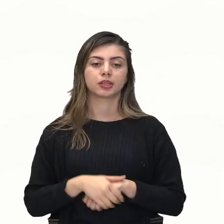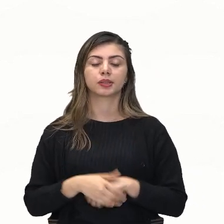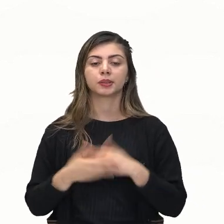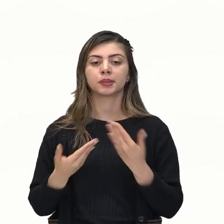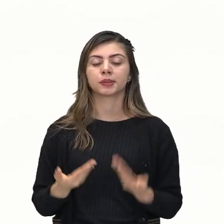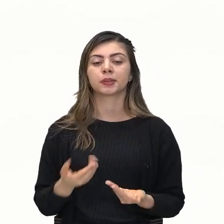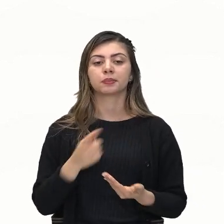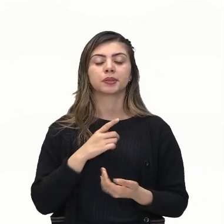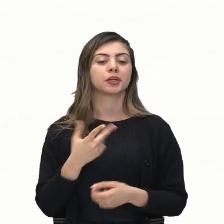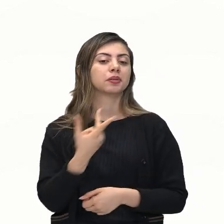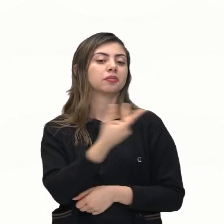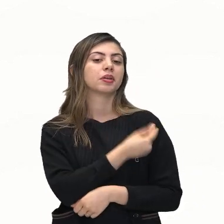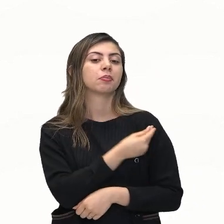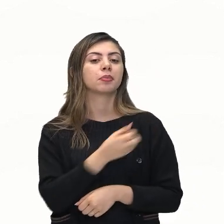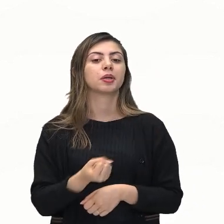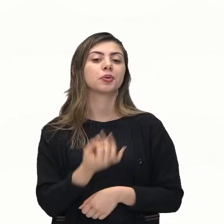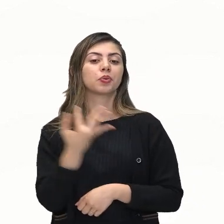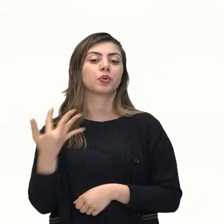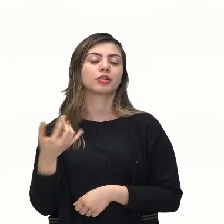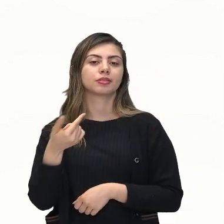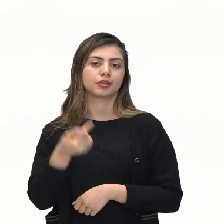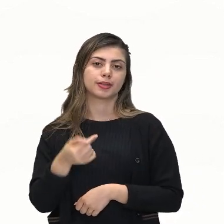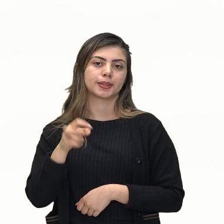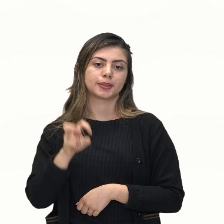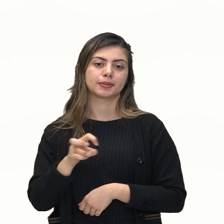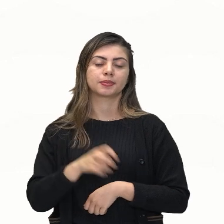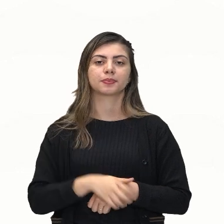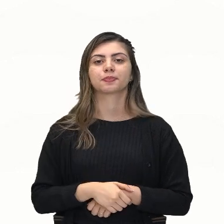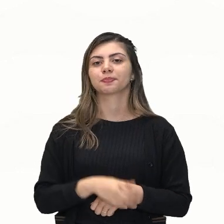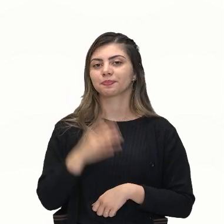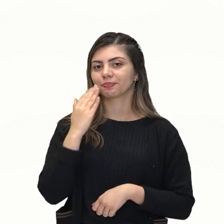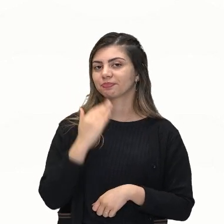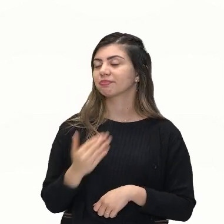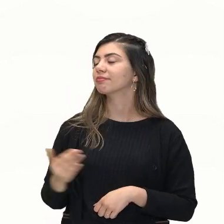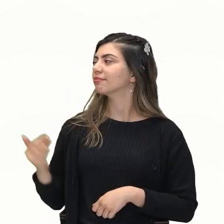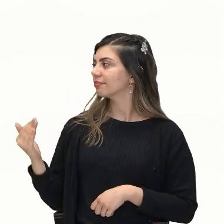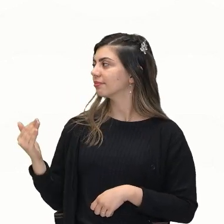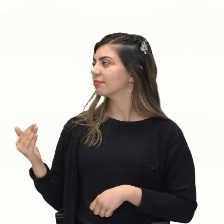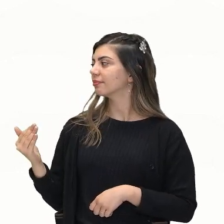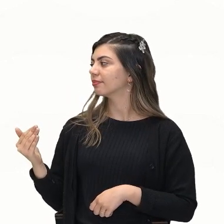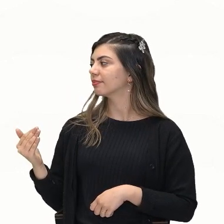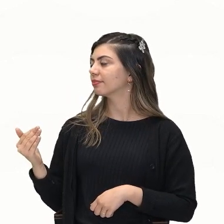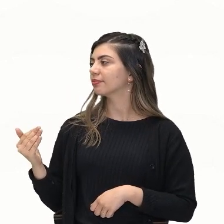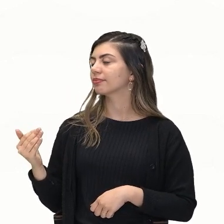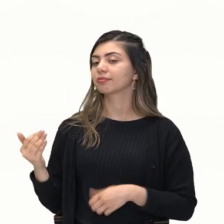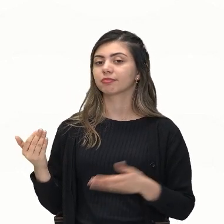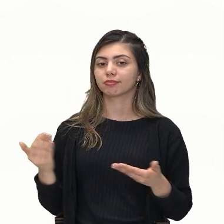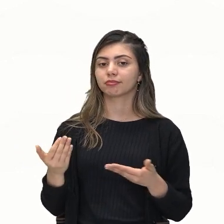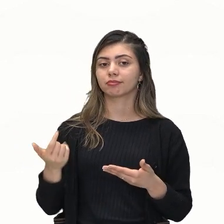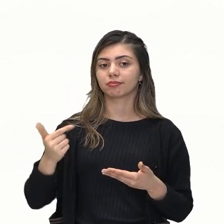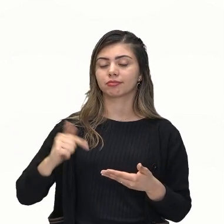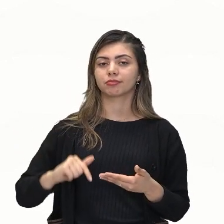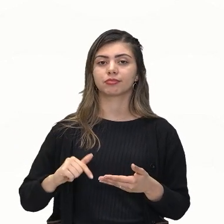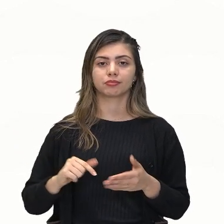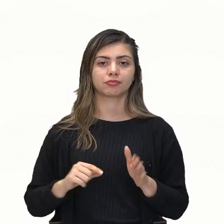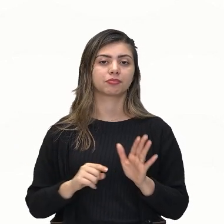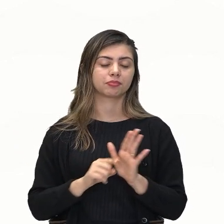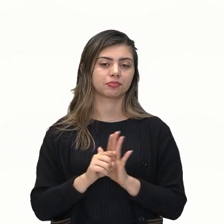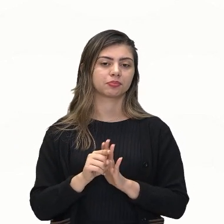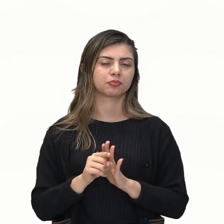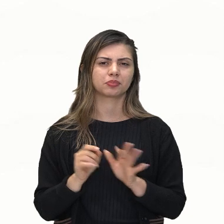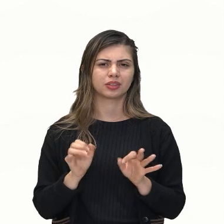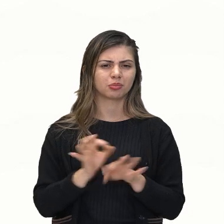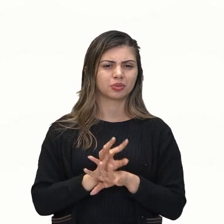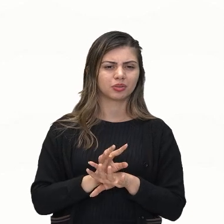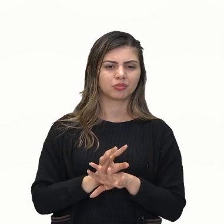vai ter 75 enfermeiros, tá bom? Vamos voltar aqui para a questão. Acabou? Não.